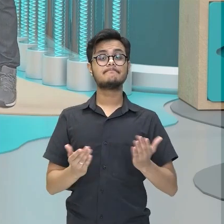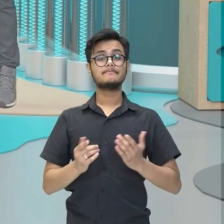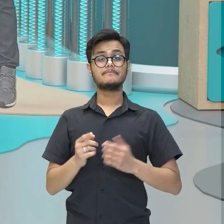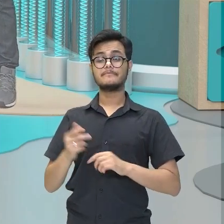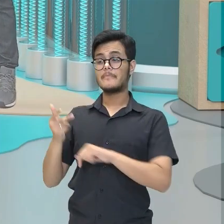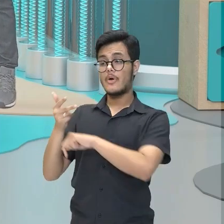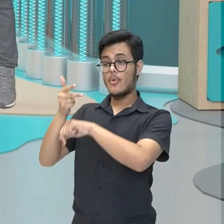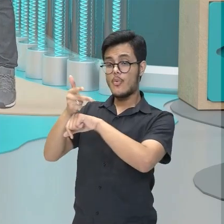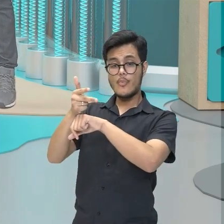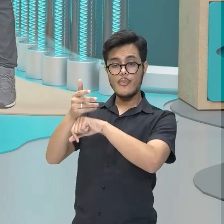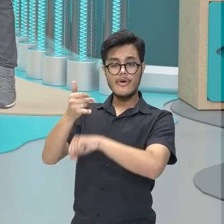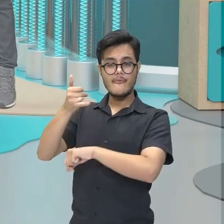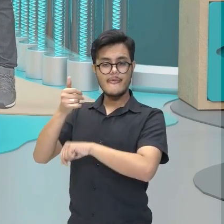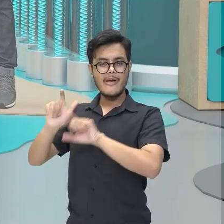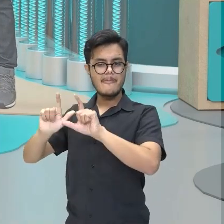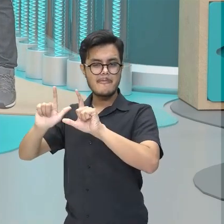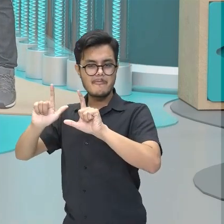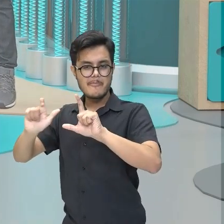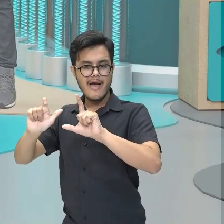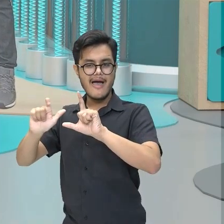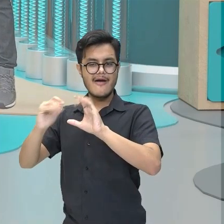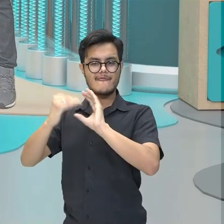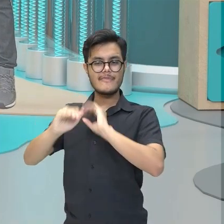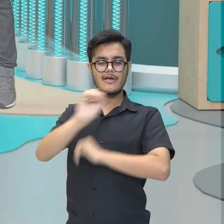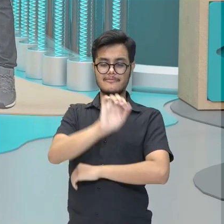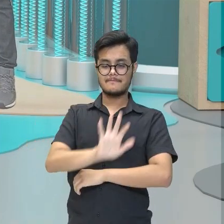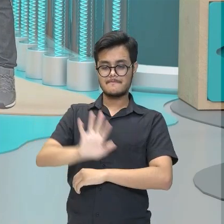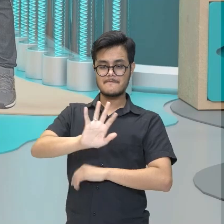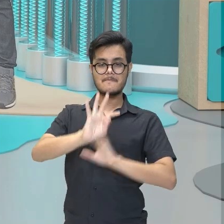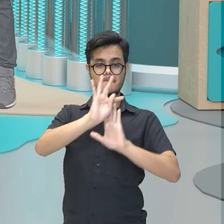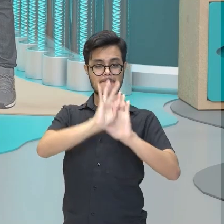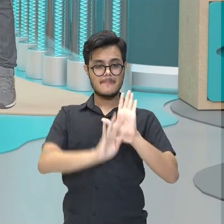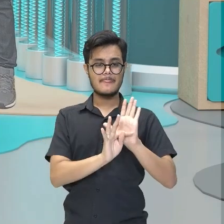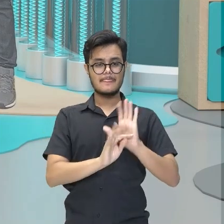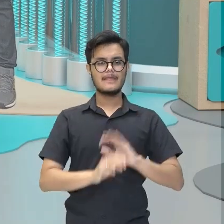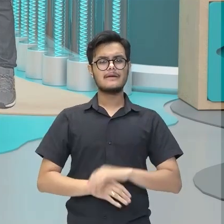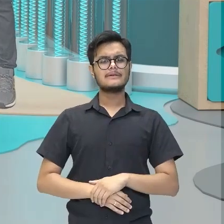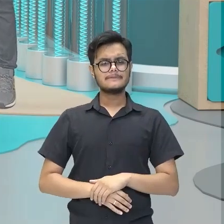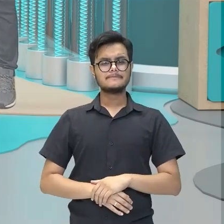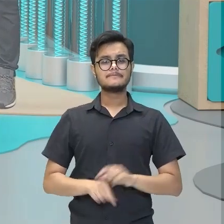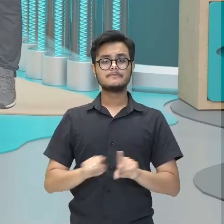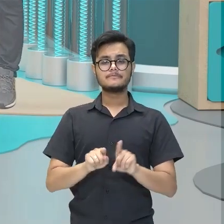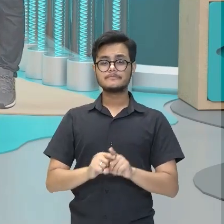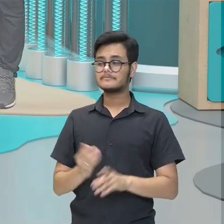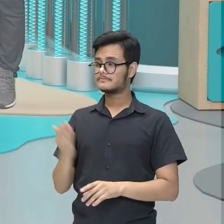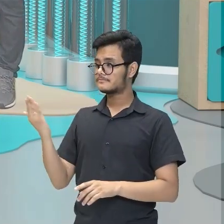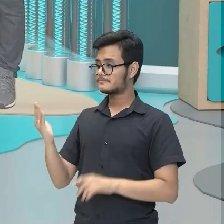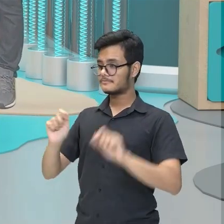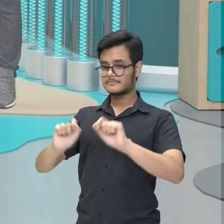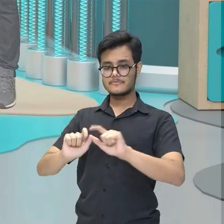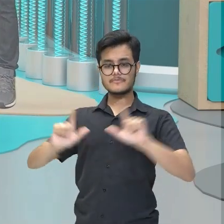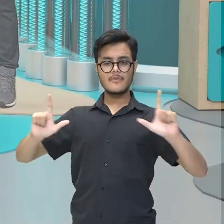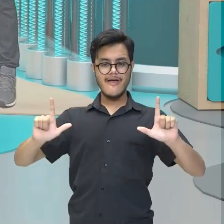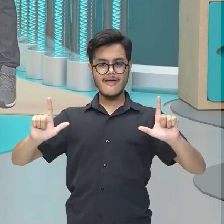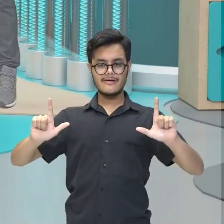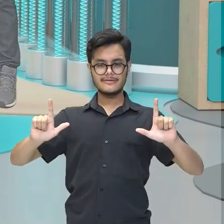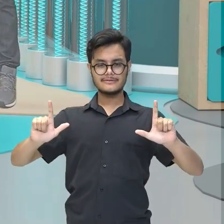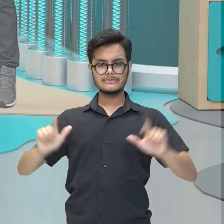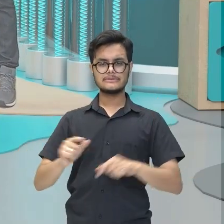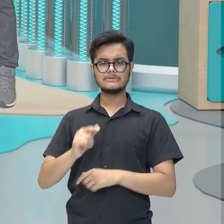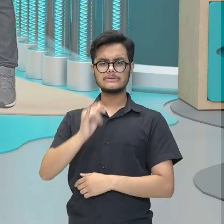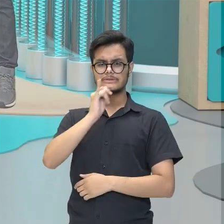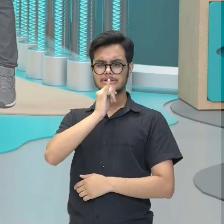tirou a foto, a imagem que foi colocada aqui no nosso texto, e quando a gente clica, a gente pode ter uma visualização. Então, percebo